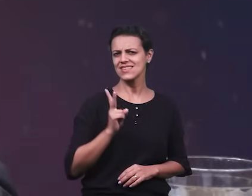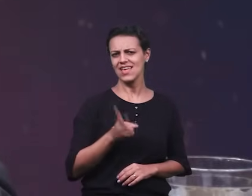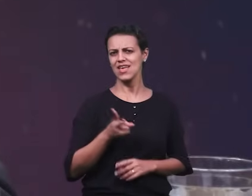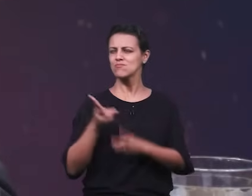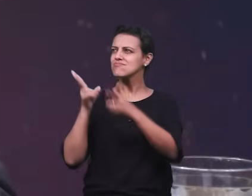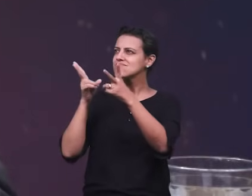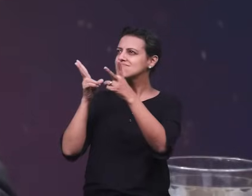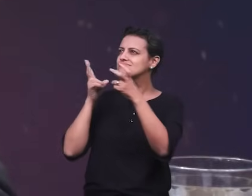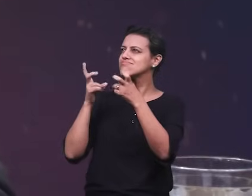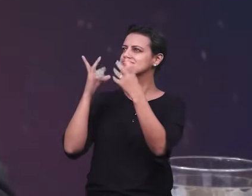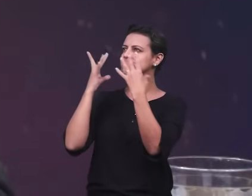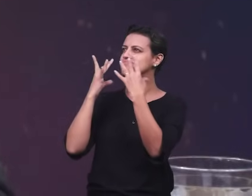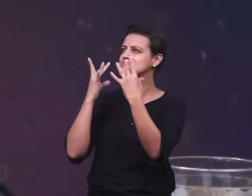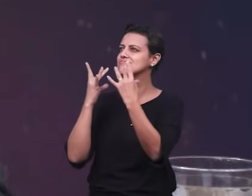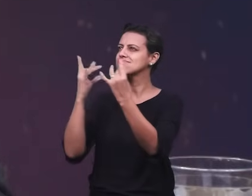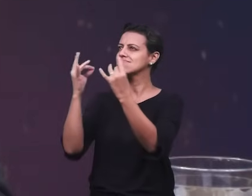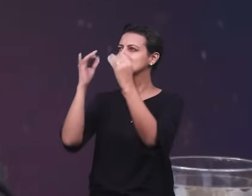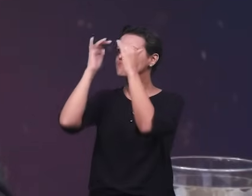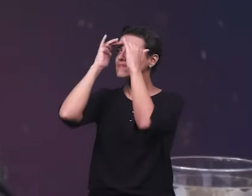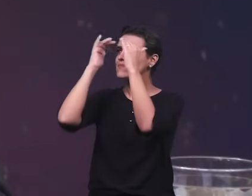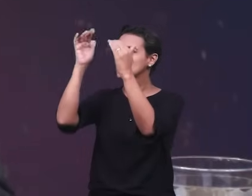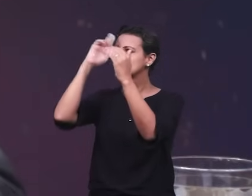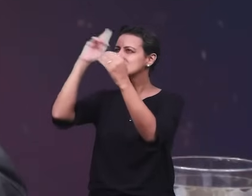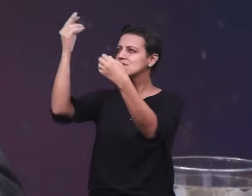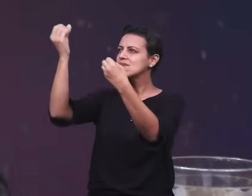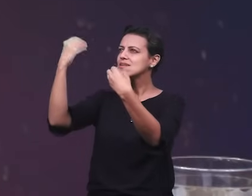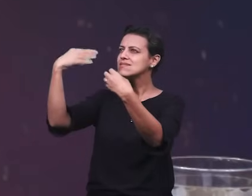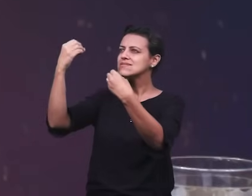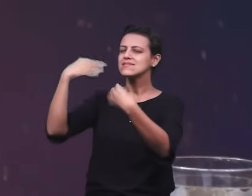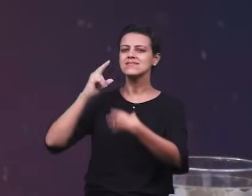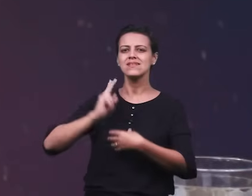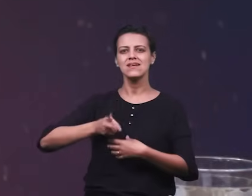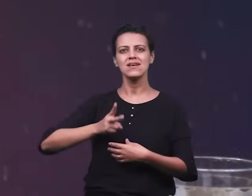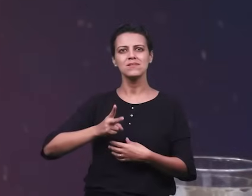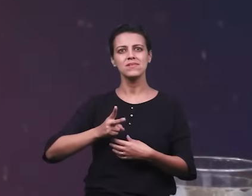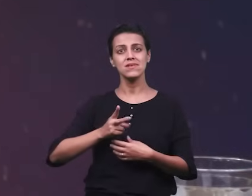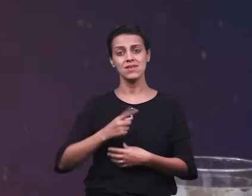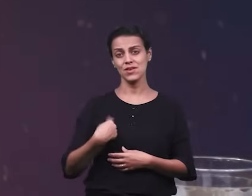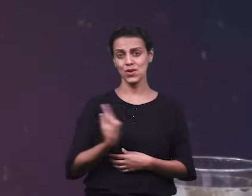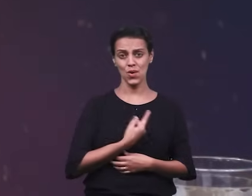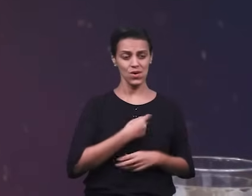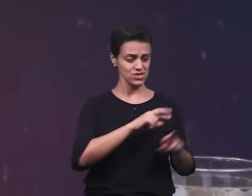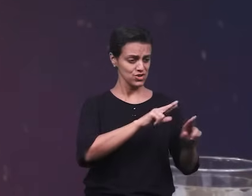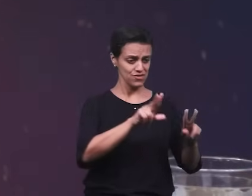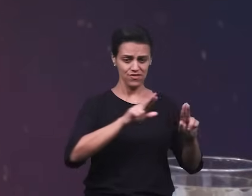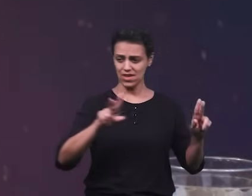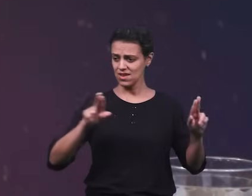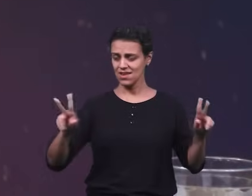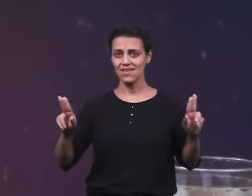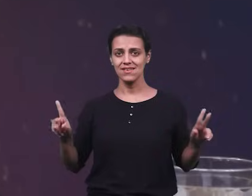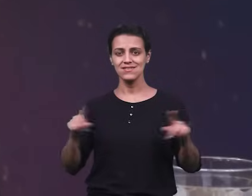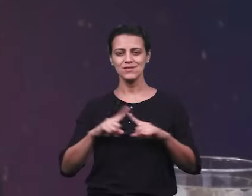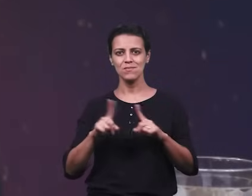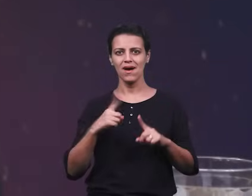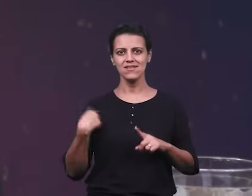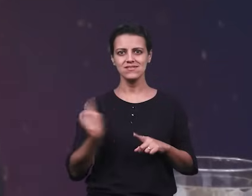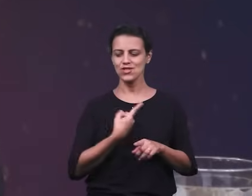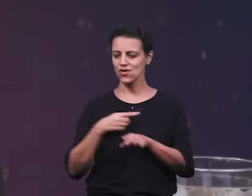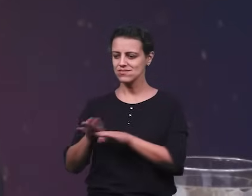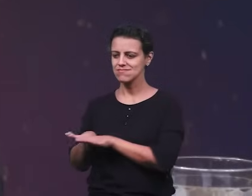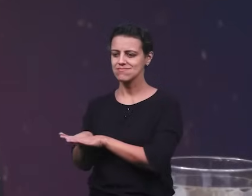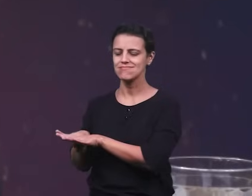para aquilo que é eterno, todos os ensinos que o Senhor nos dá. E aí, apesar de sermos seres diferentes, nós vamos